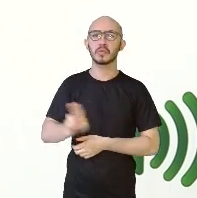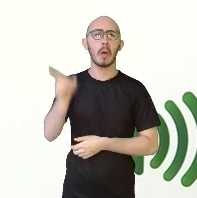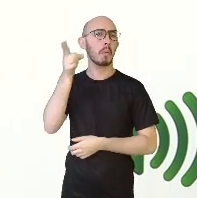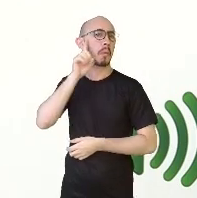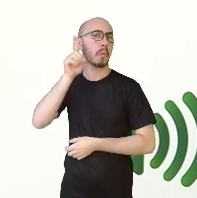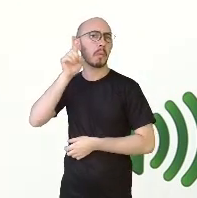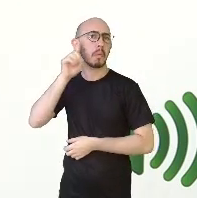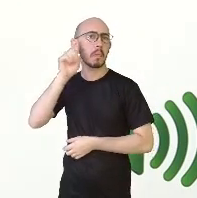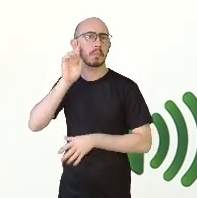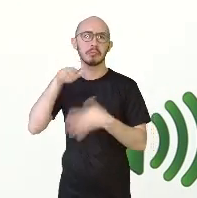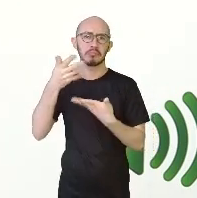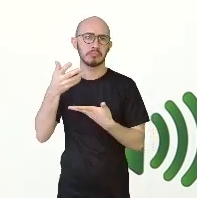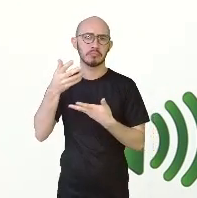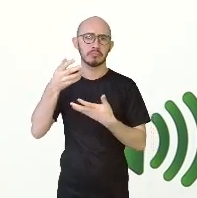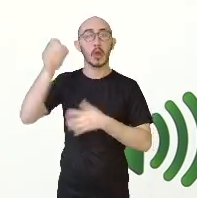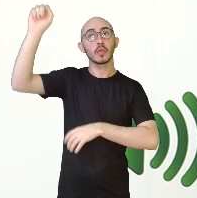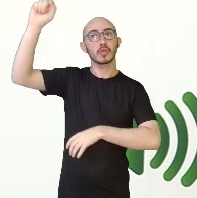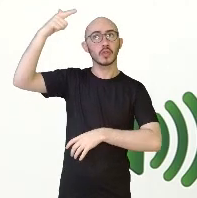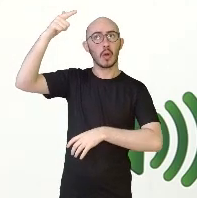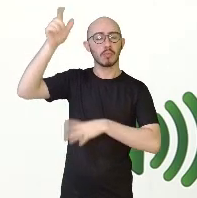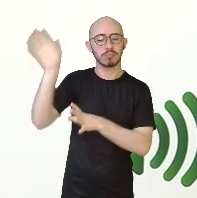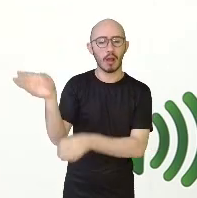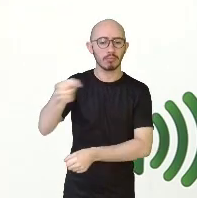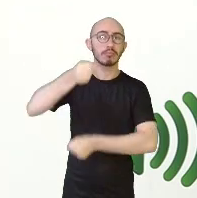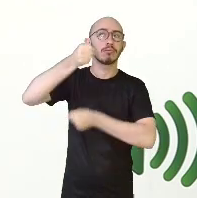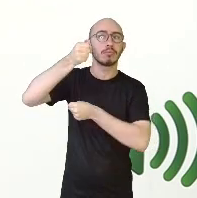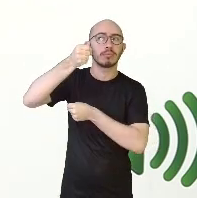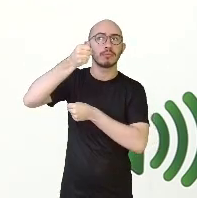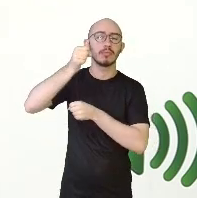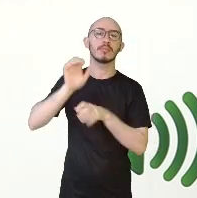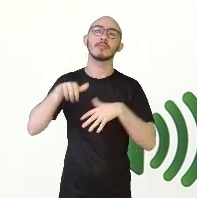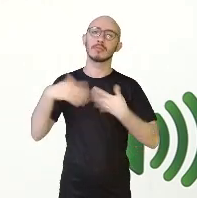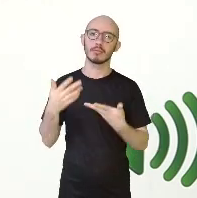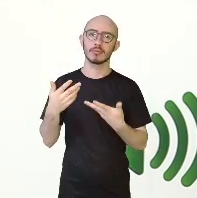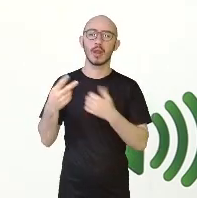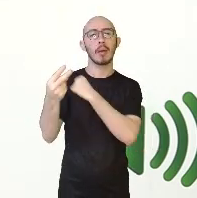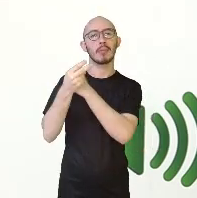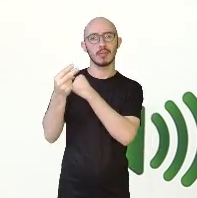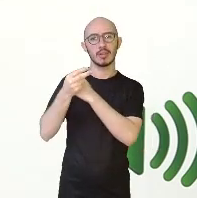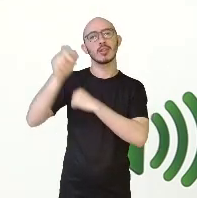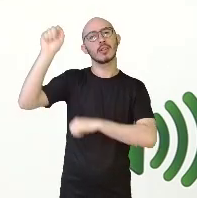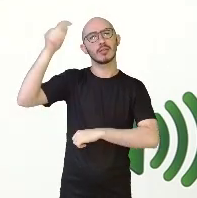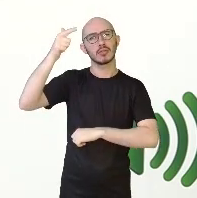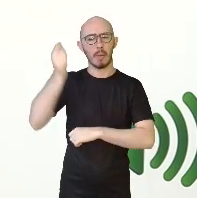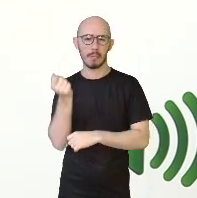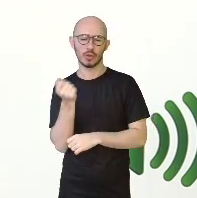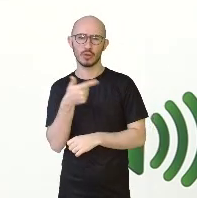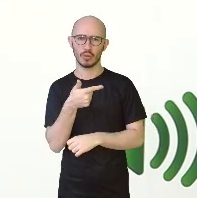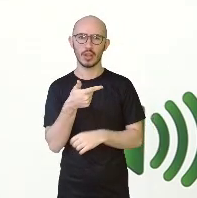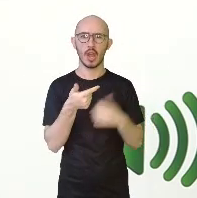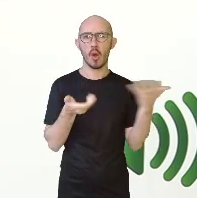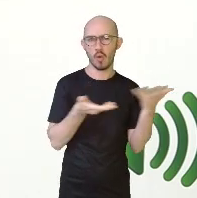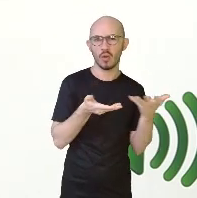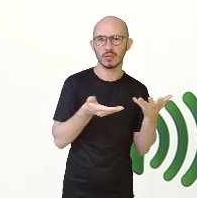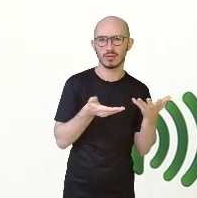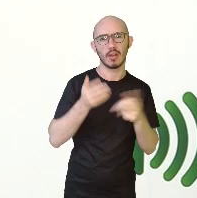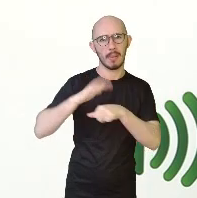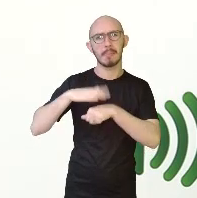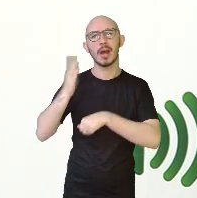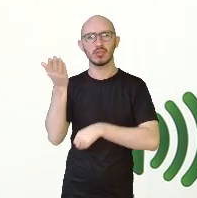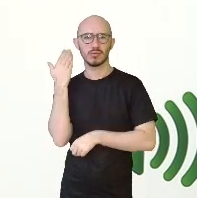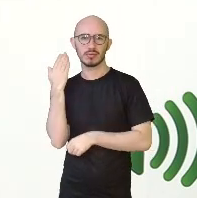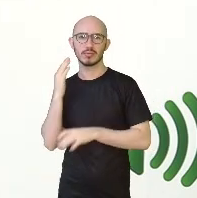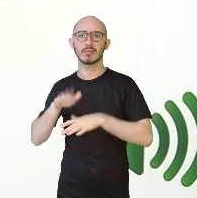da cidade, para se proteger do sol. Parece que antigamente as pessoas se protegiam mais do sol do que hoje. Pois é, o povo andava